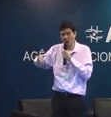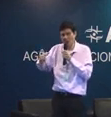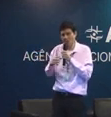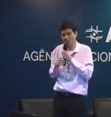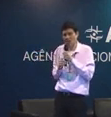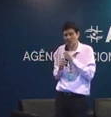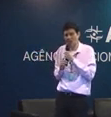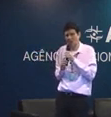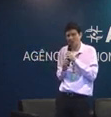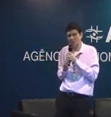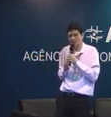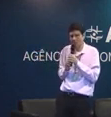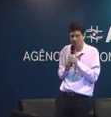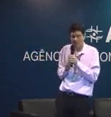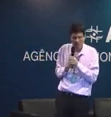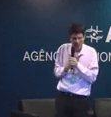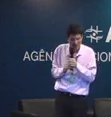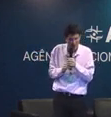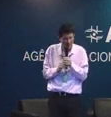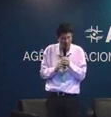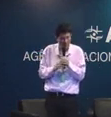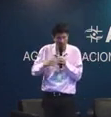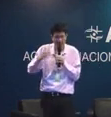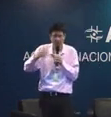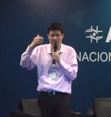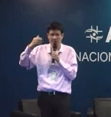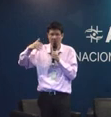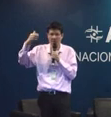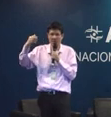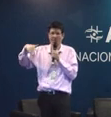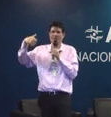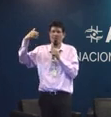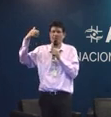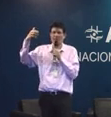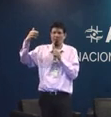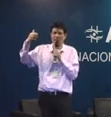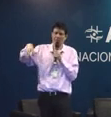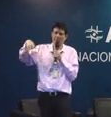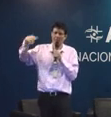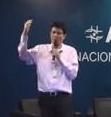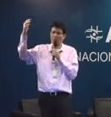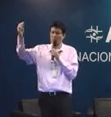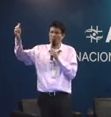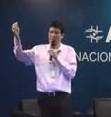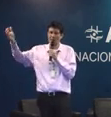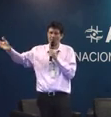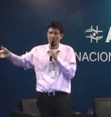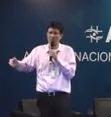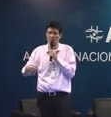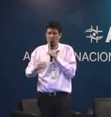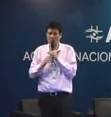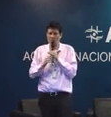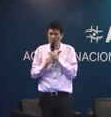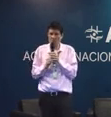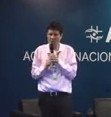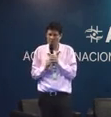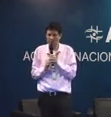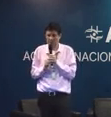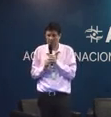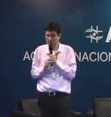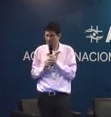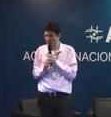dentro aqui da Anvisa, né, que vocês podemos estar trabalhando, assim como os encerramentos de todos os nossos